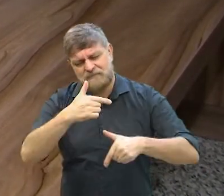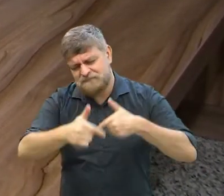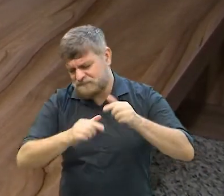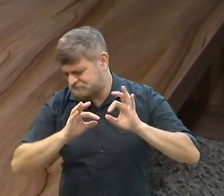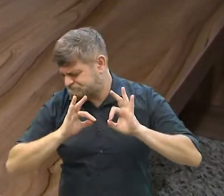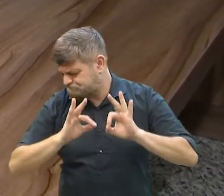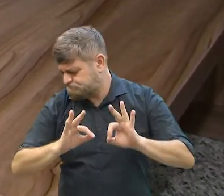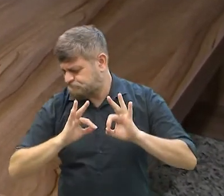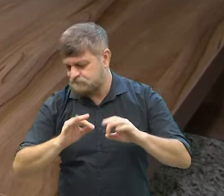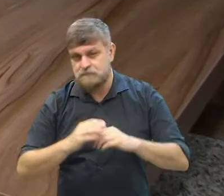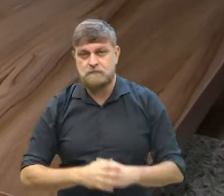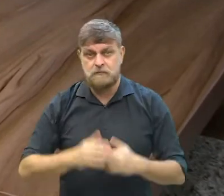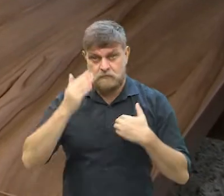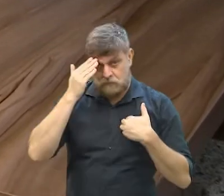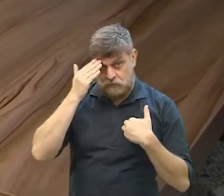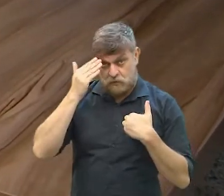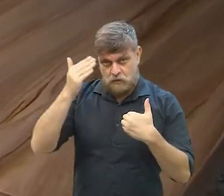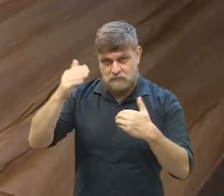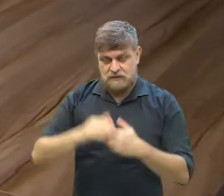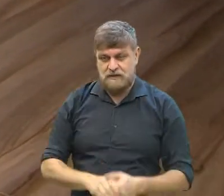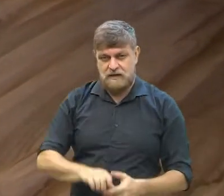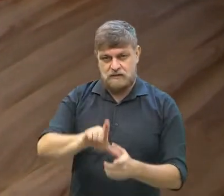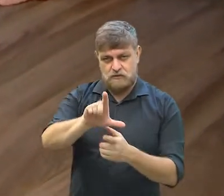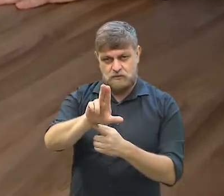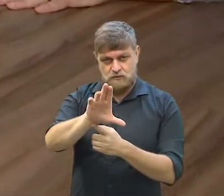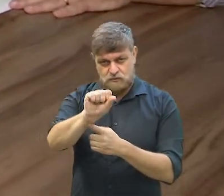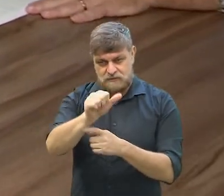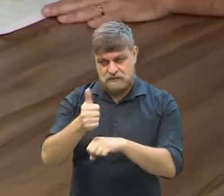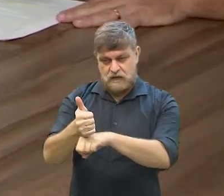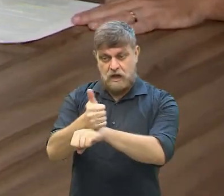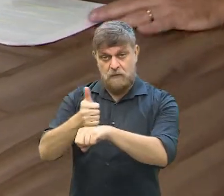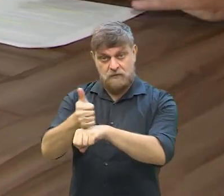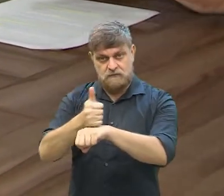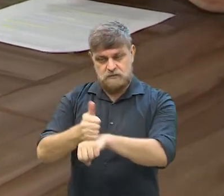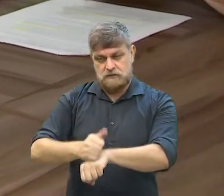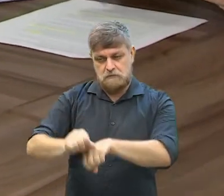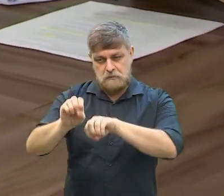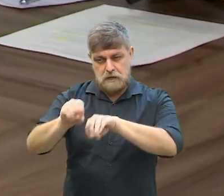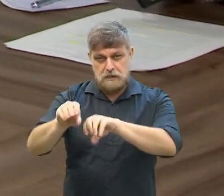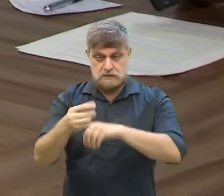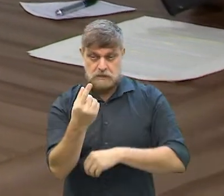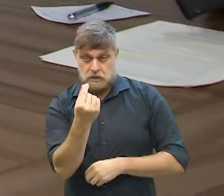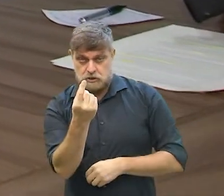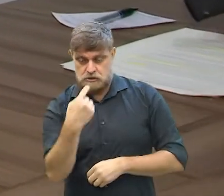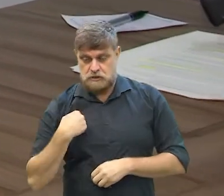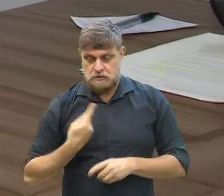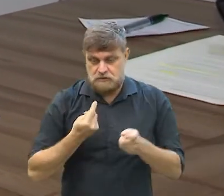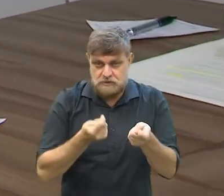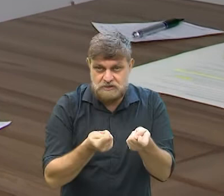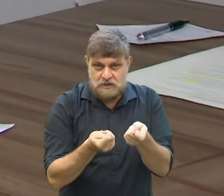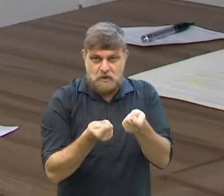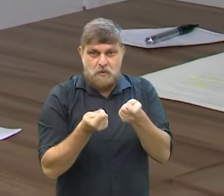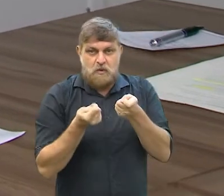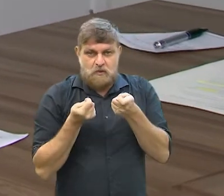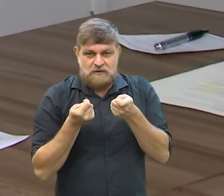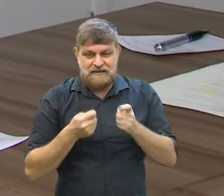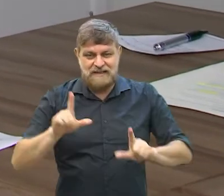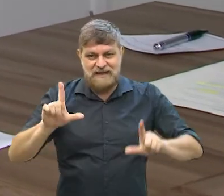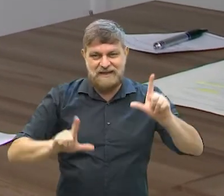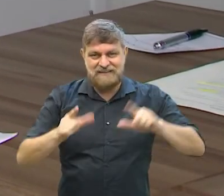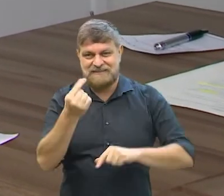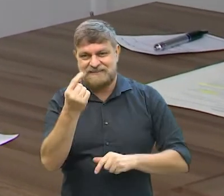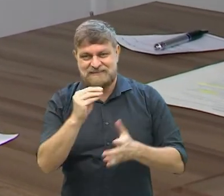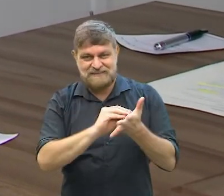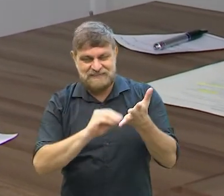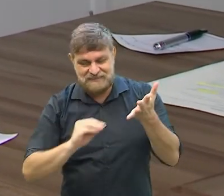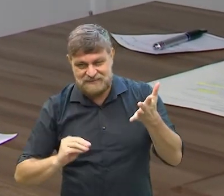vocês. Obrigado. Esse é o Luiz Vidal, nosso educador financeiro, ajudando a gente mais uma vez a fazer o quadro Na Ponta do